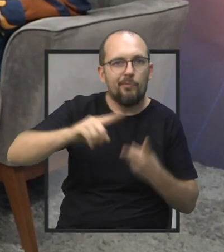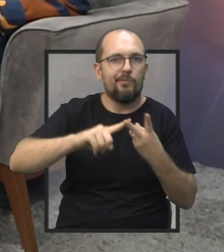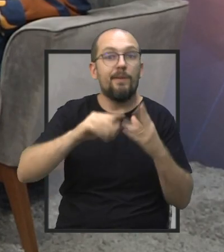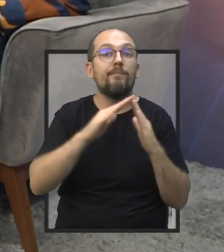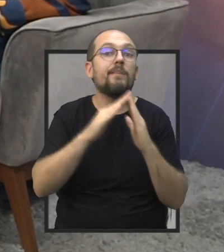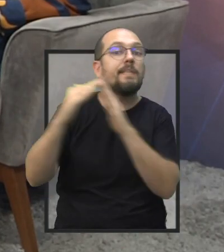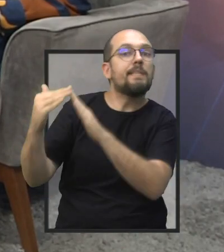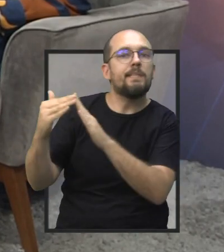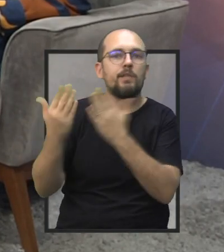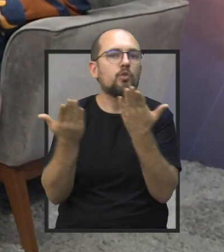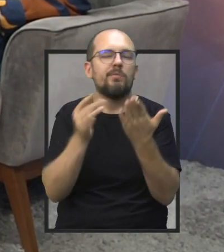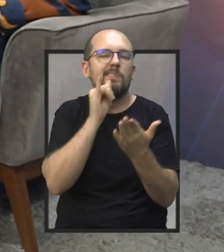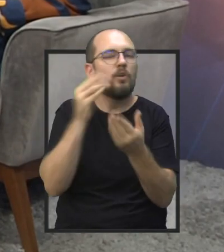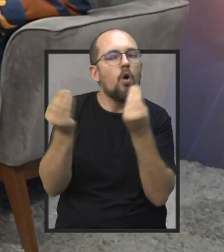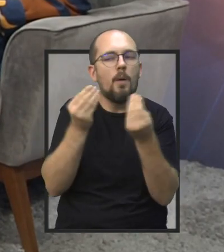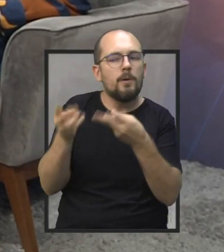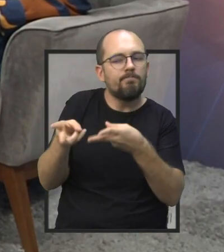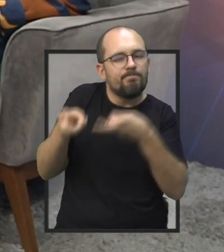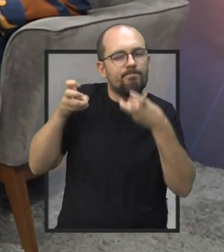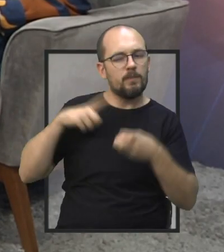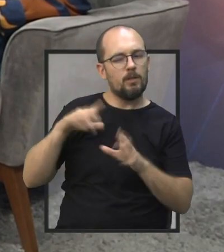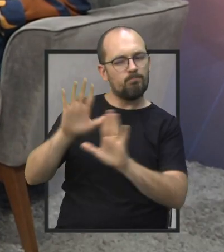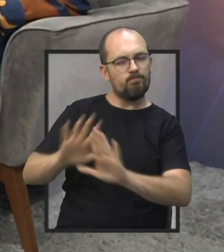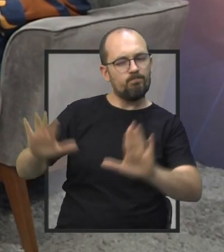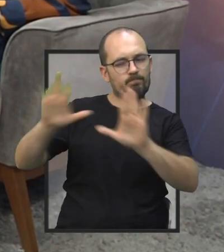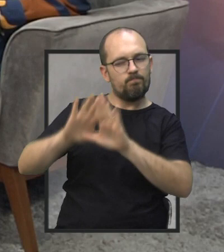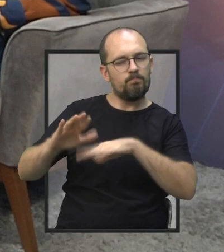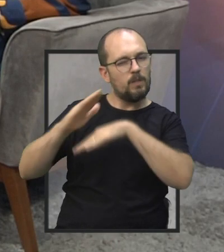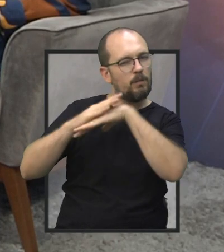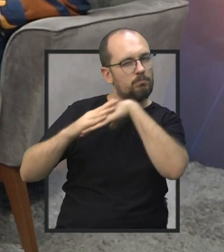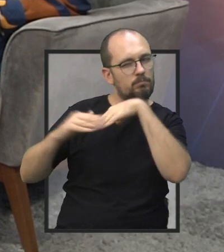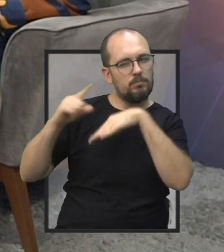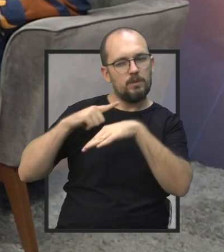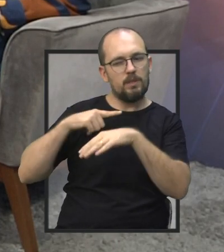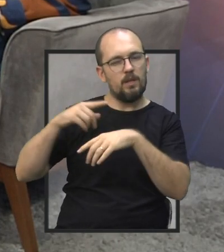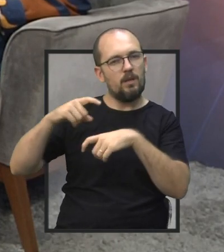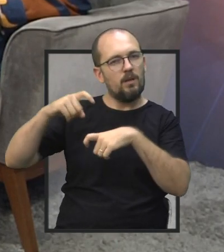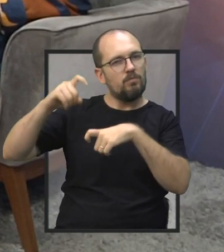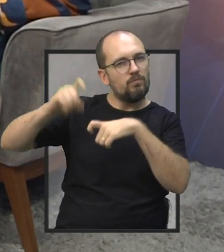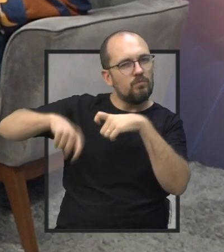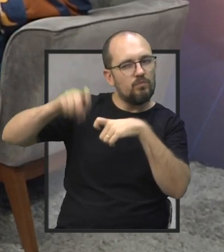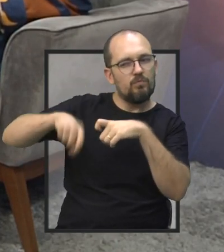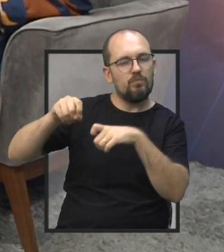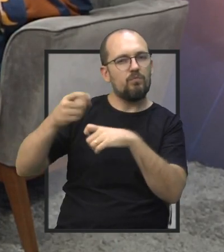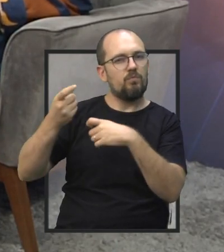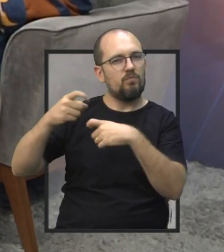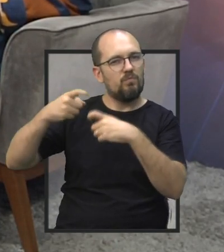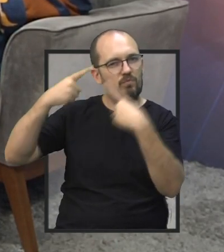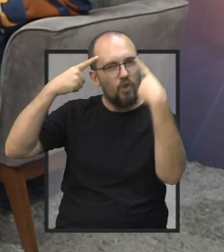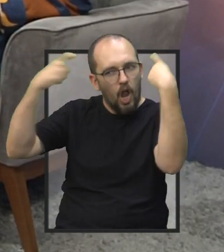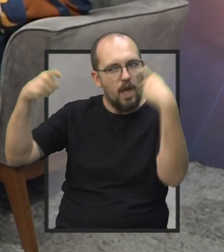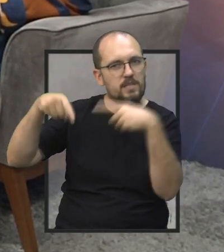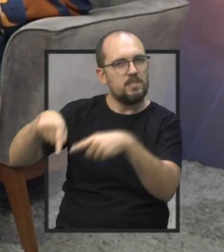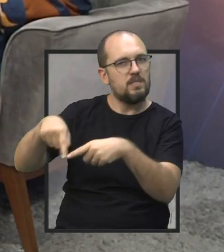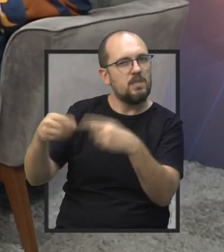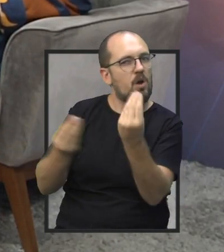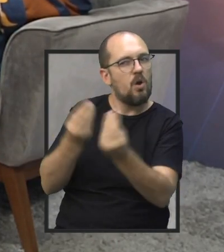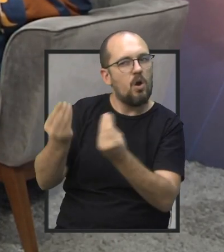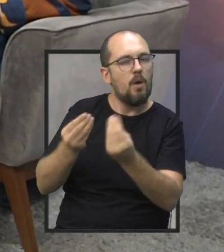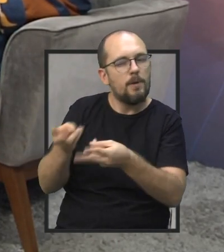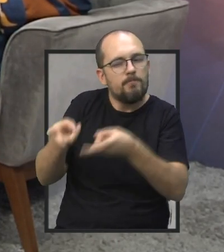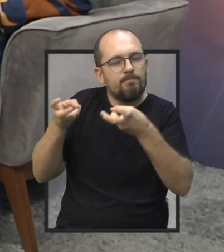gente pode olhar como um sinal de que tem alguma coisa errada com aquela criança? A gente sempre fala que